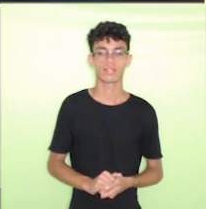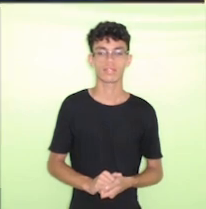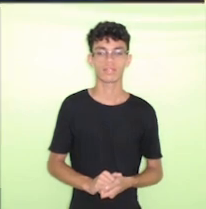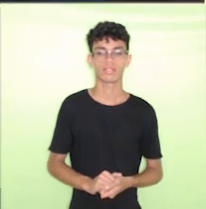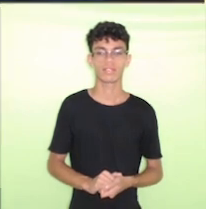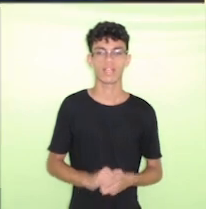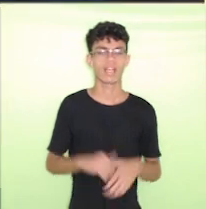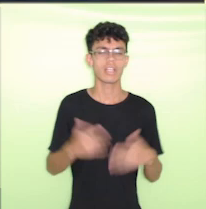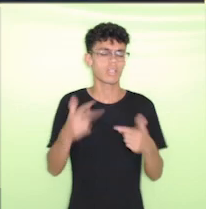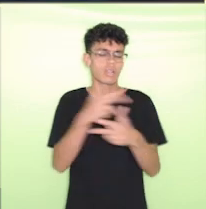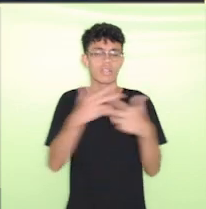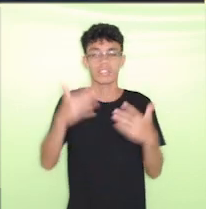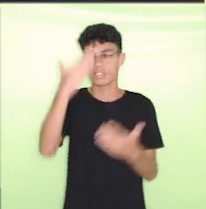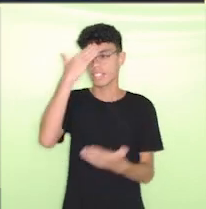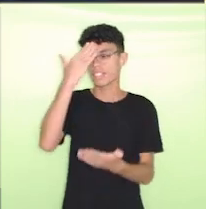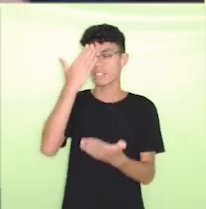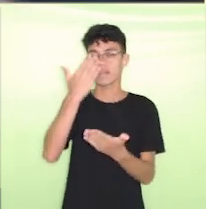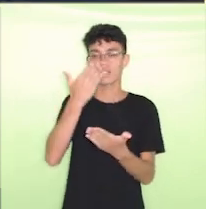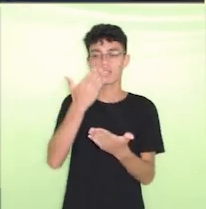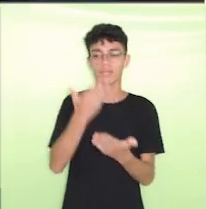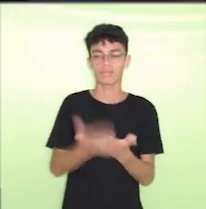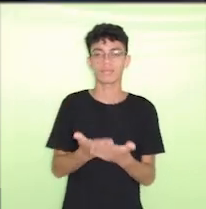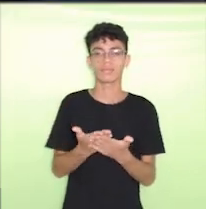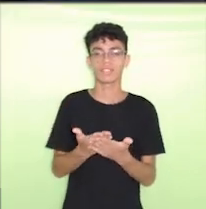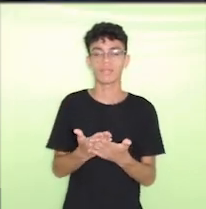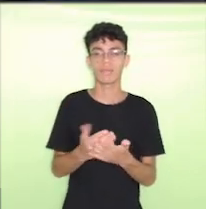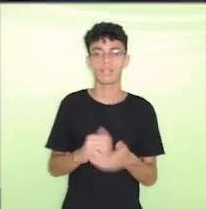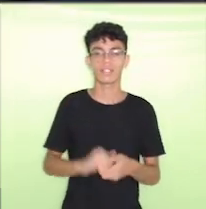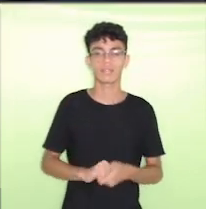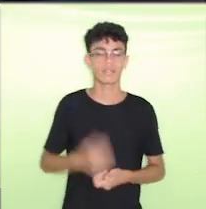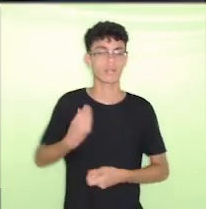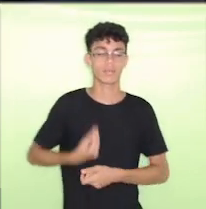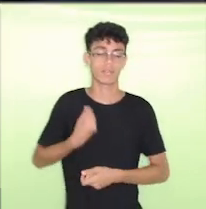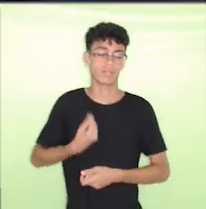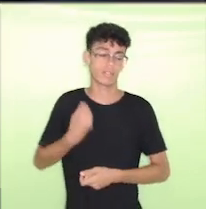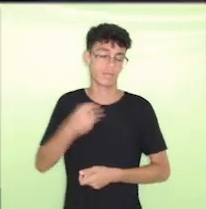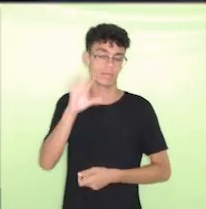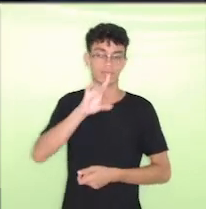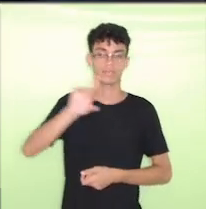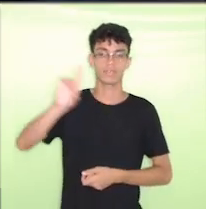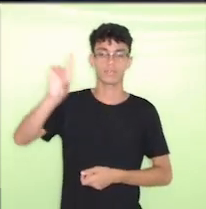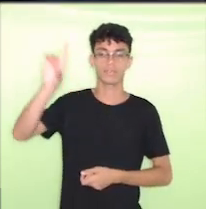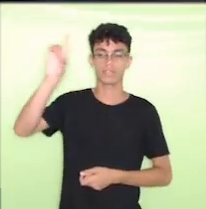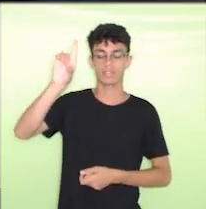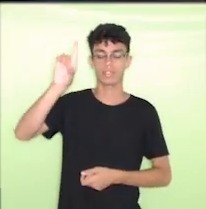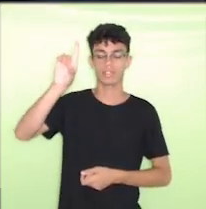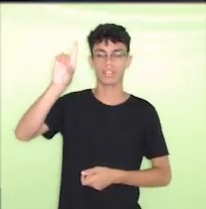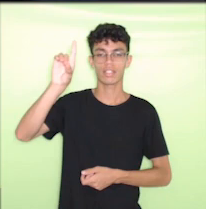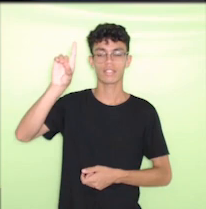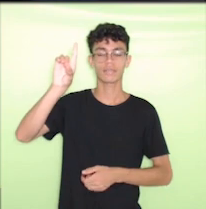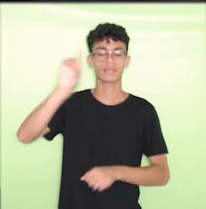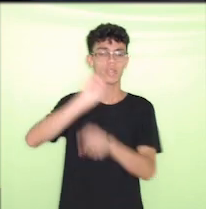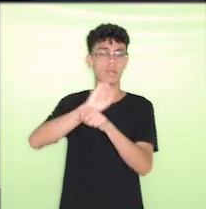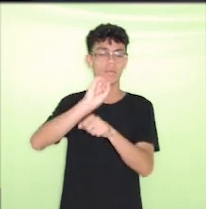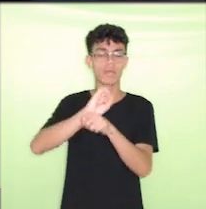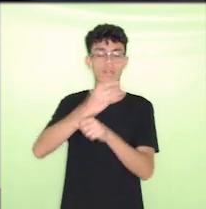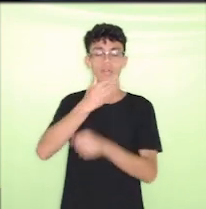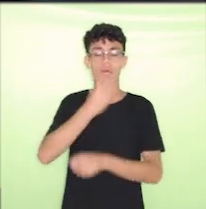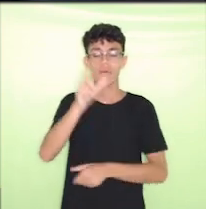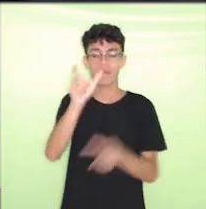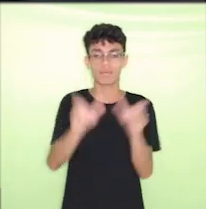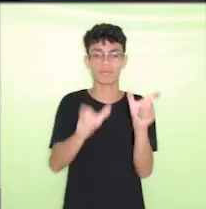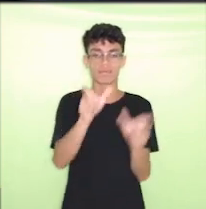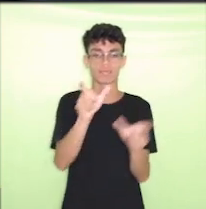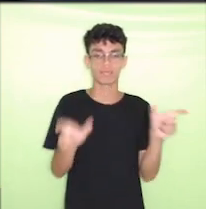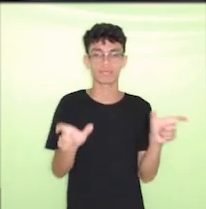Mas em que coisas você acredita? Numa vida de... E Deus? Deus espera que os homens o mantenham